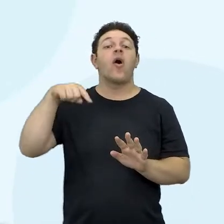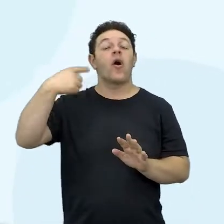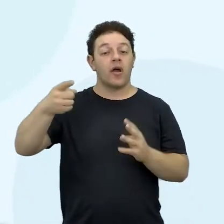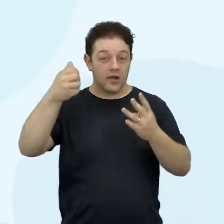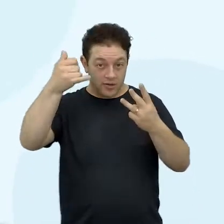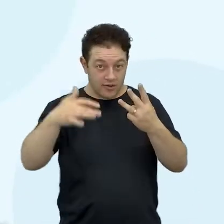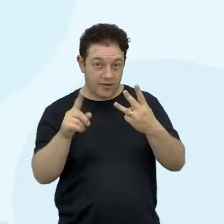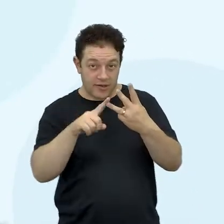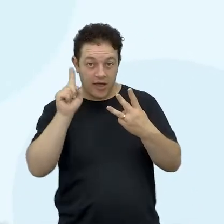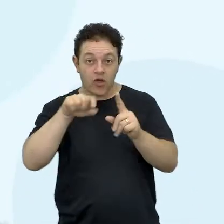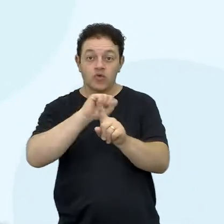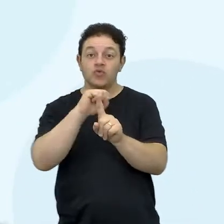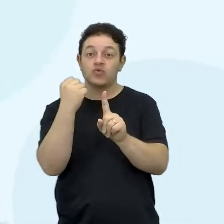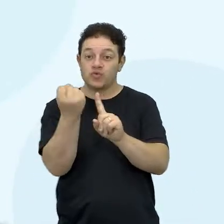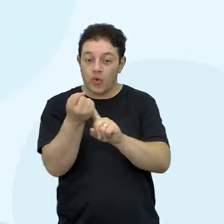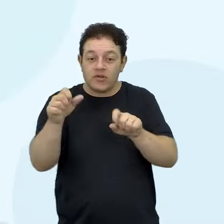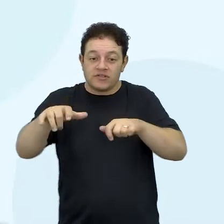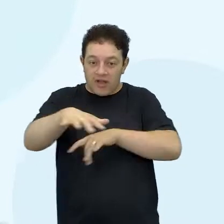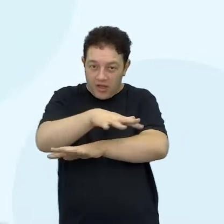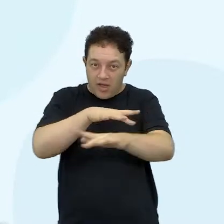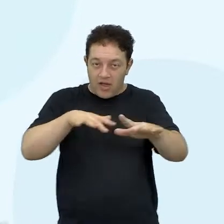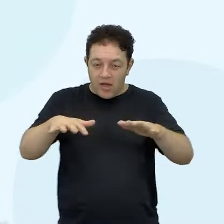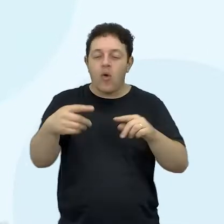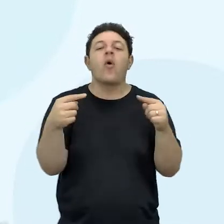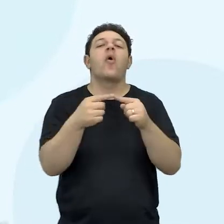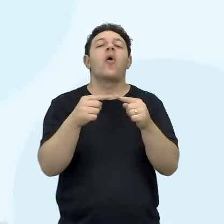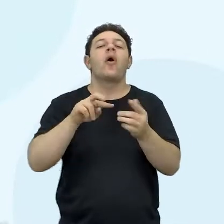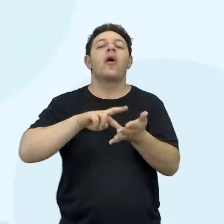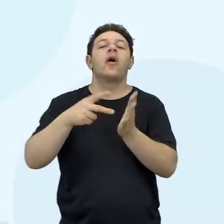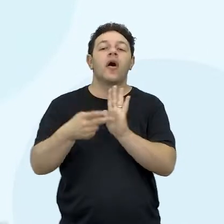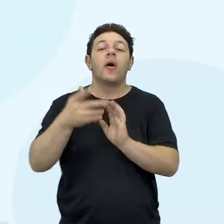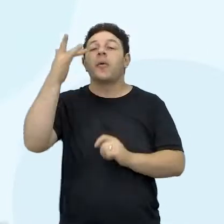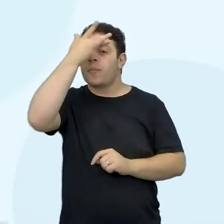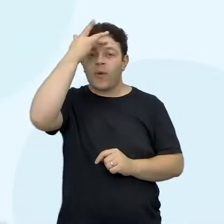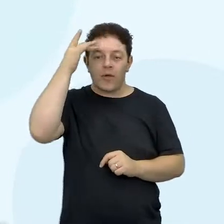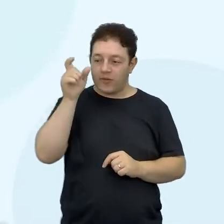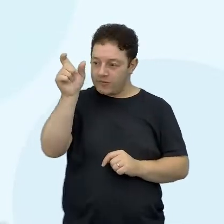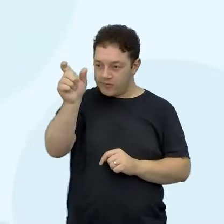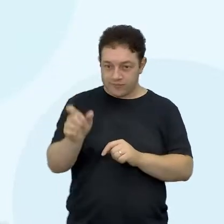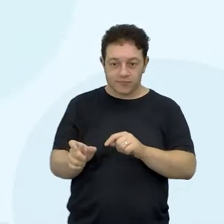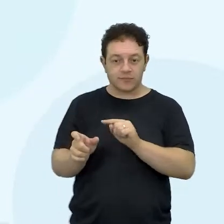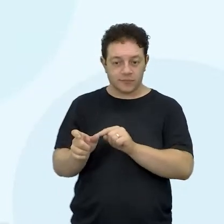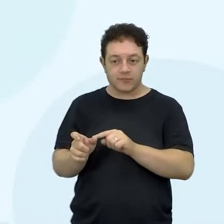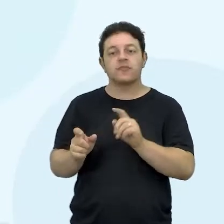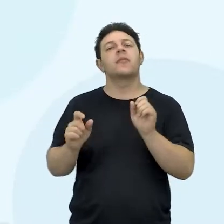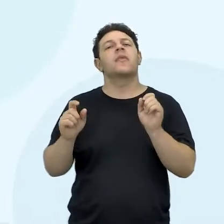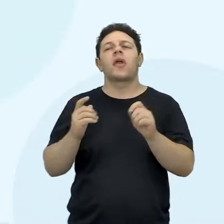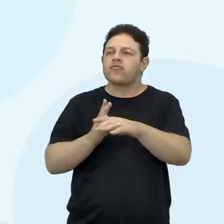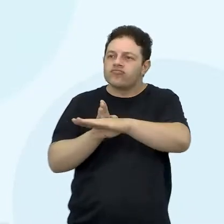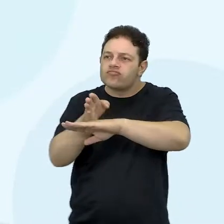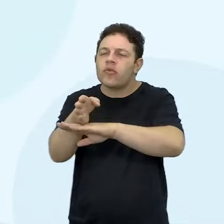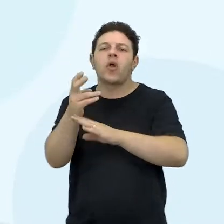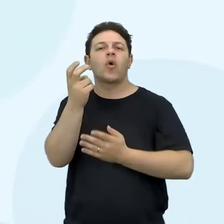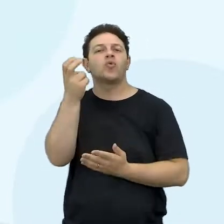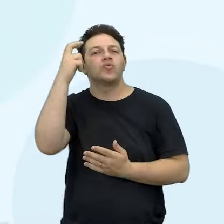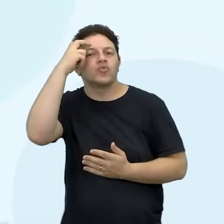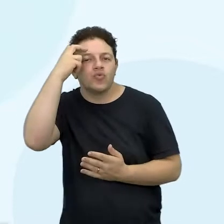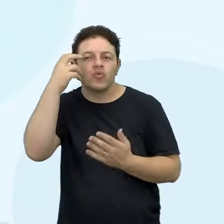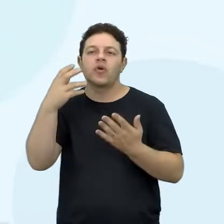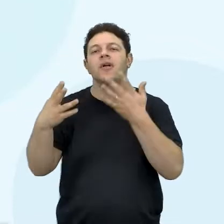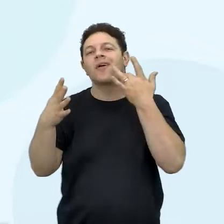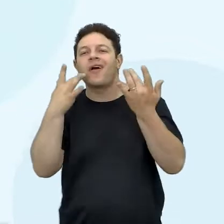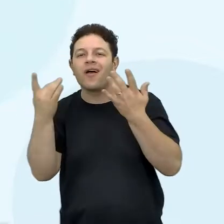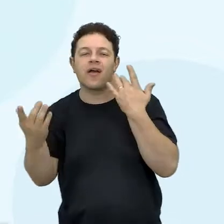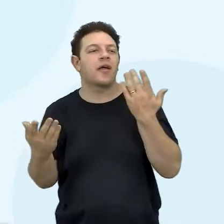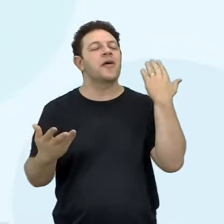bem-estar social, significa aquela pessoa, por exemplo, que tem acesso à cultura, que tem acesso